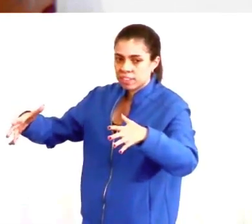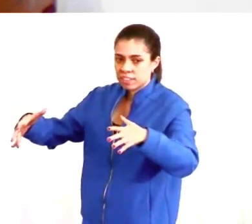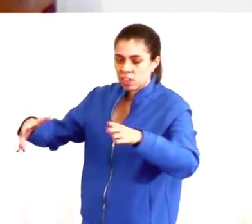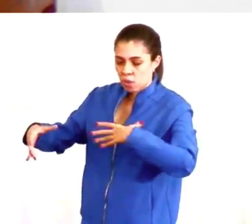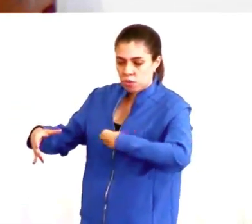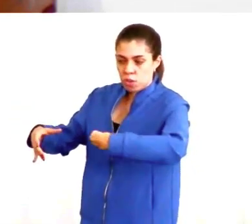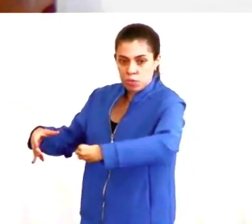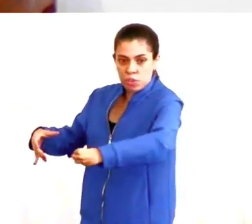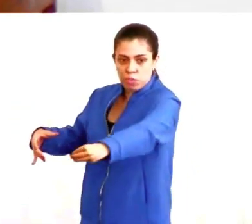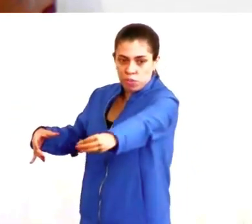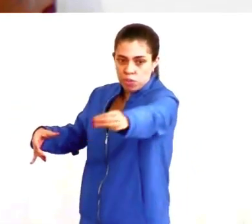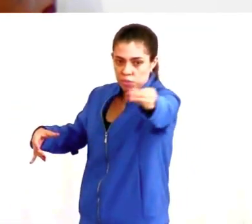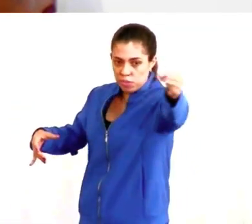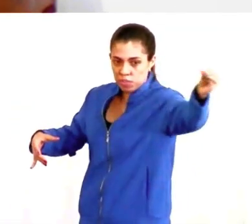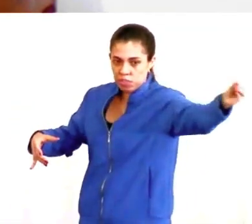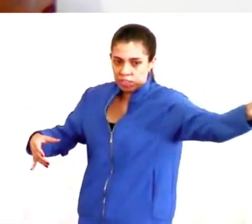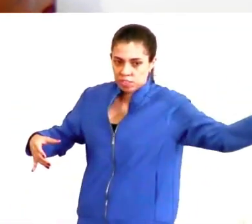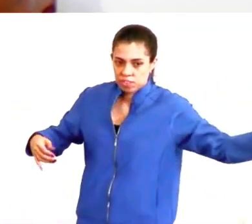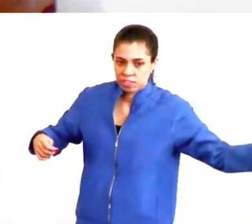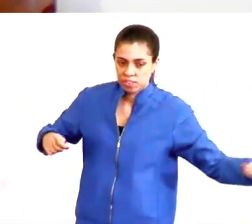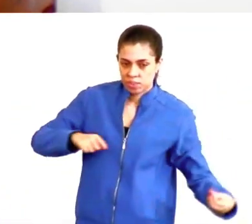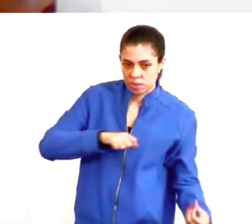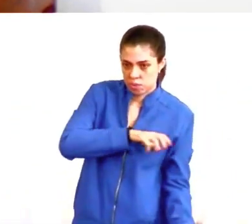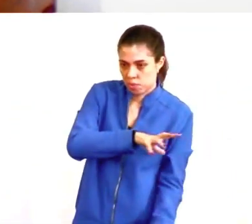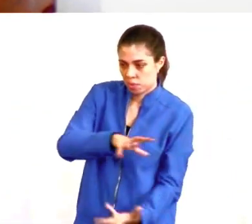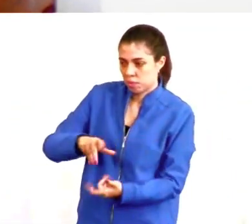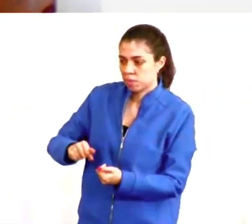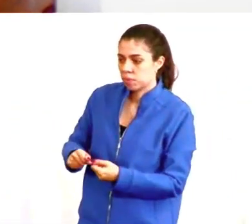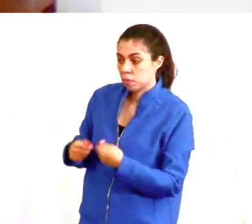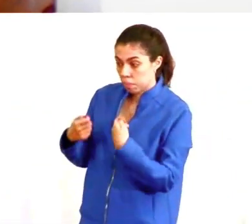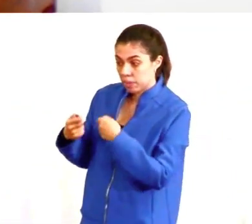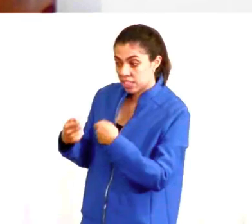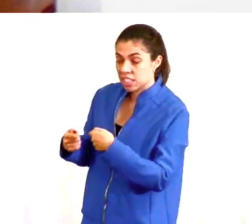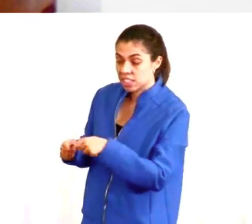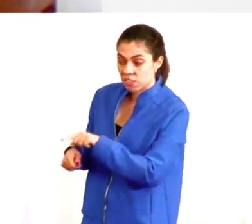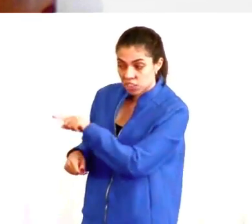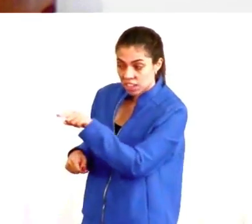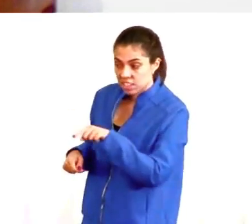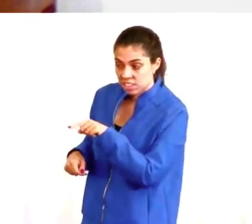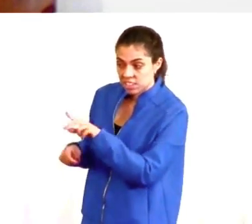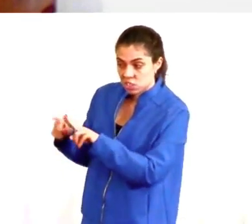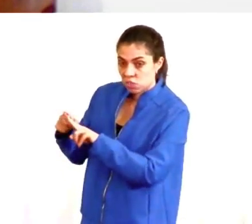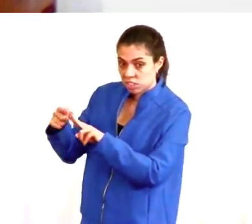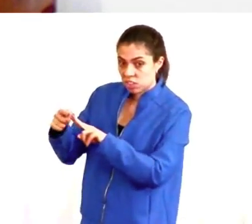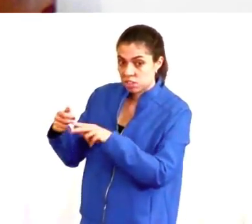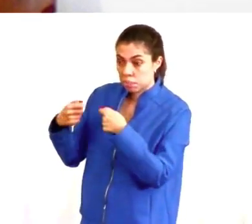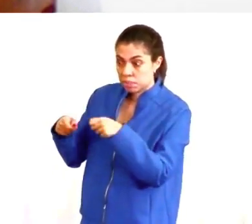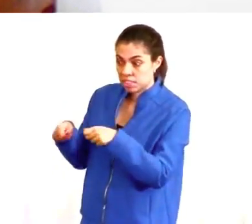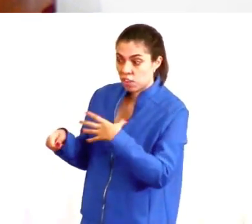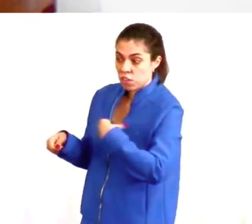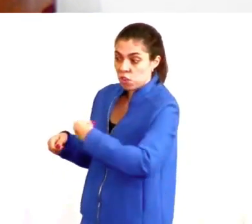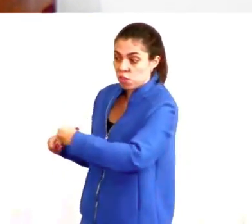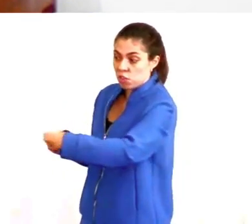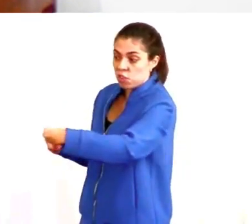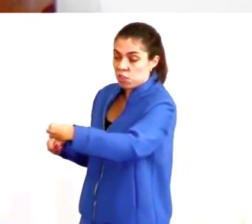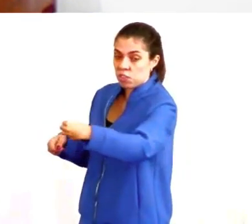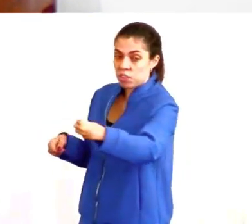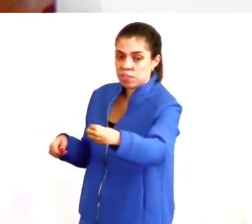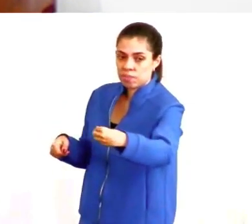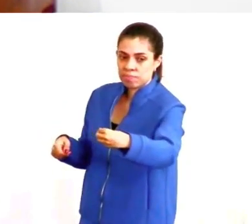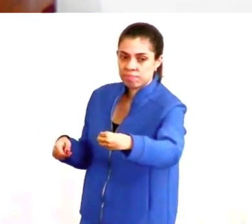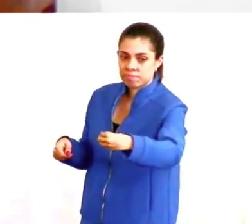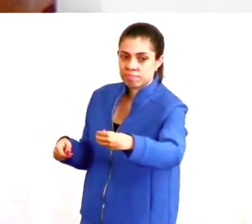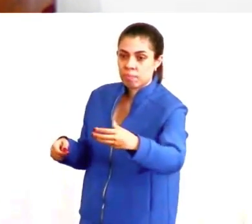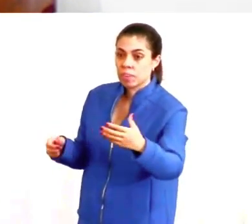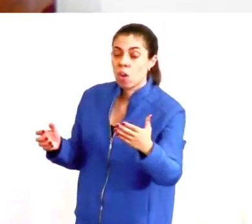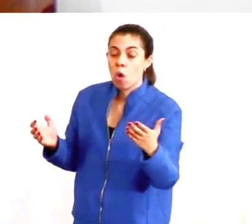discípulo gera para o reino. Notem como é uma verdade